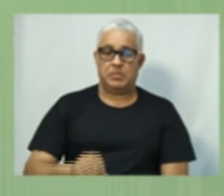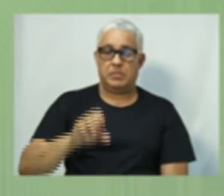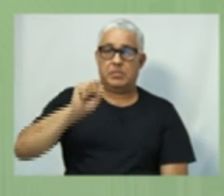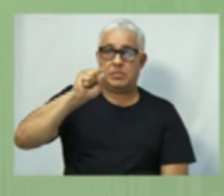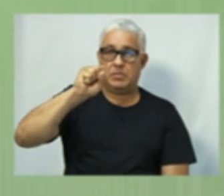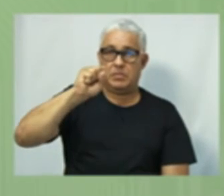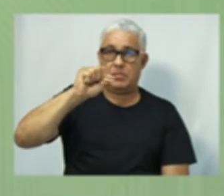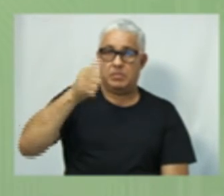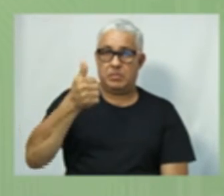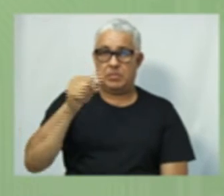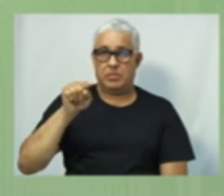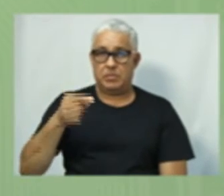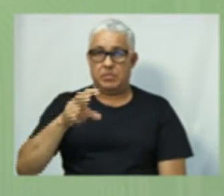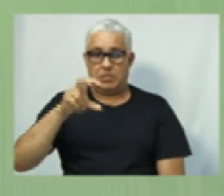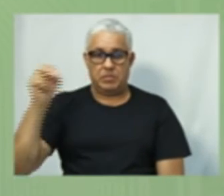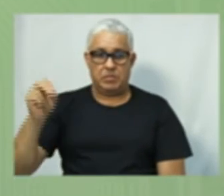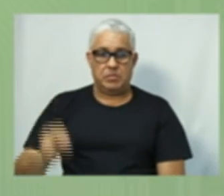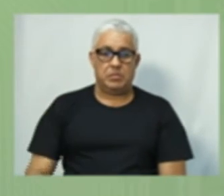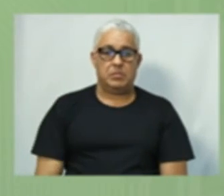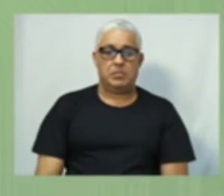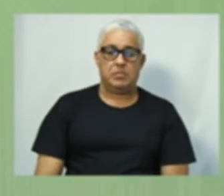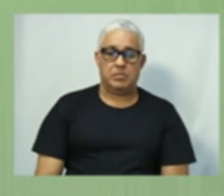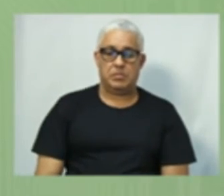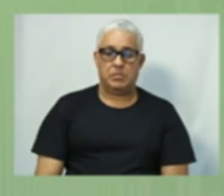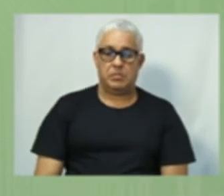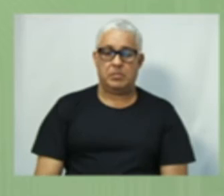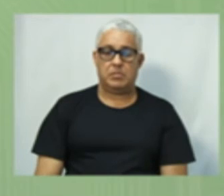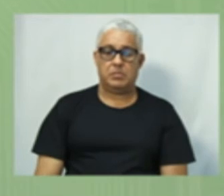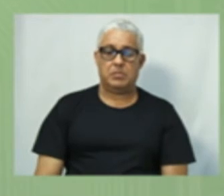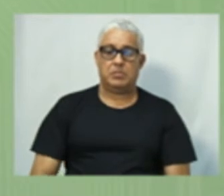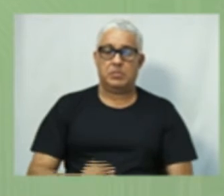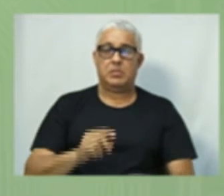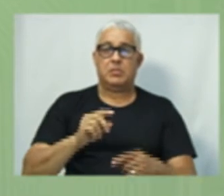81.500, né? 93.000, gerou um trimestre de